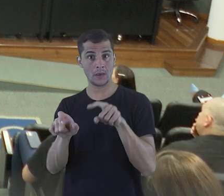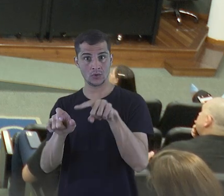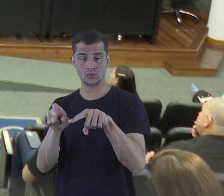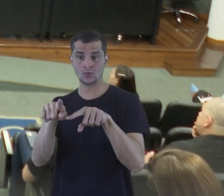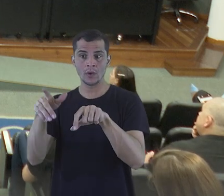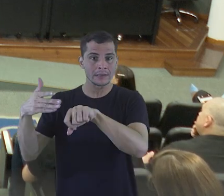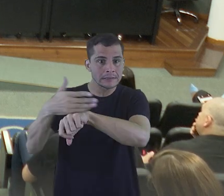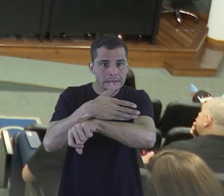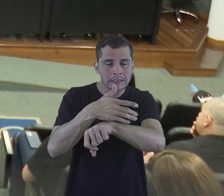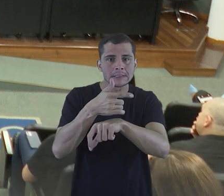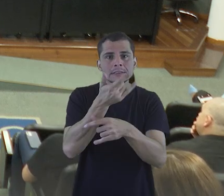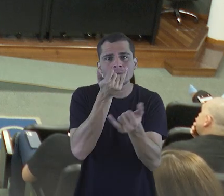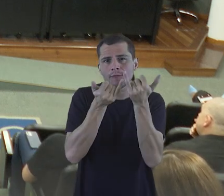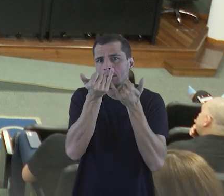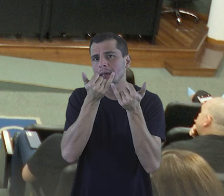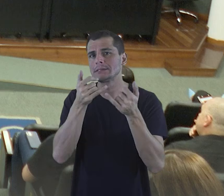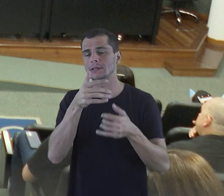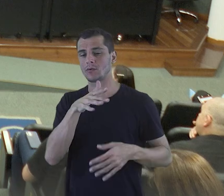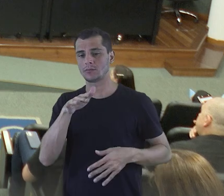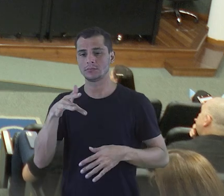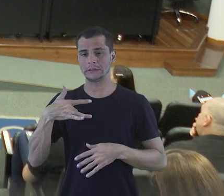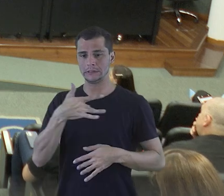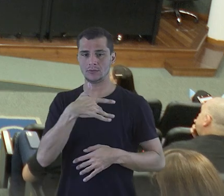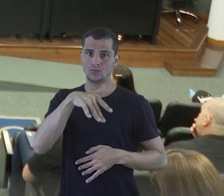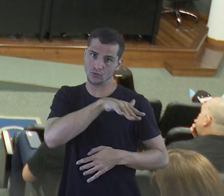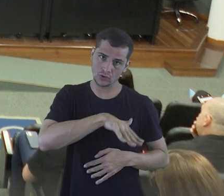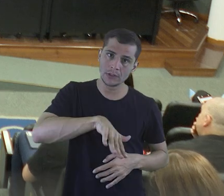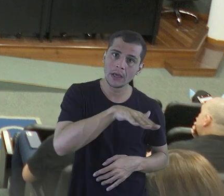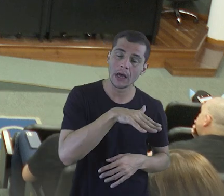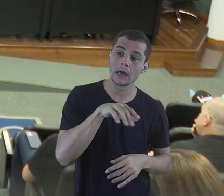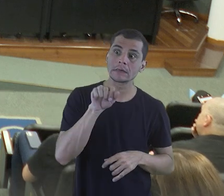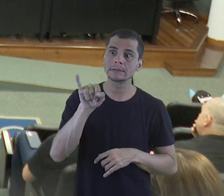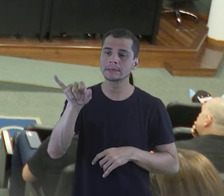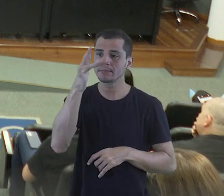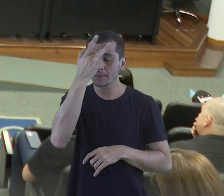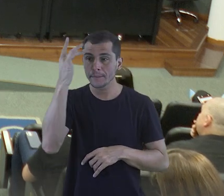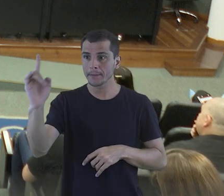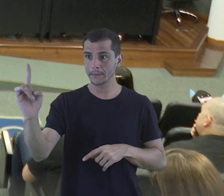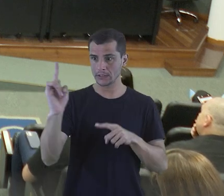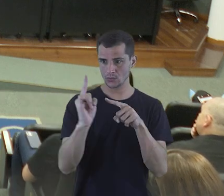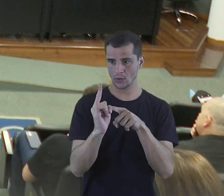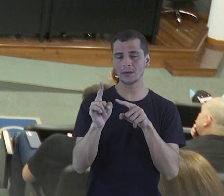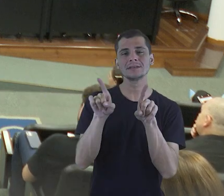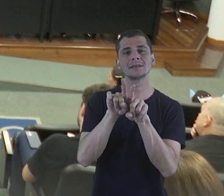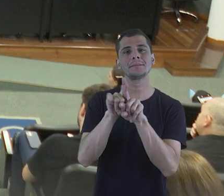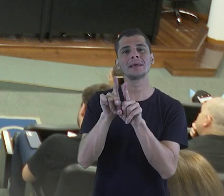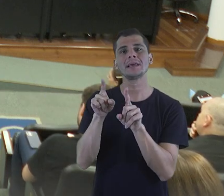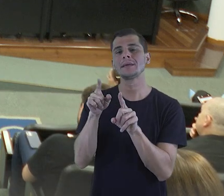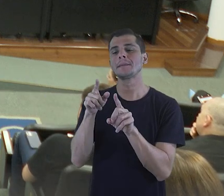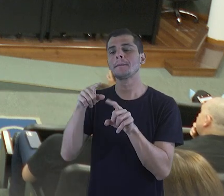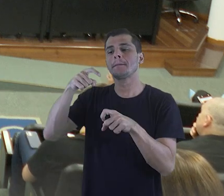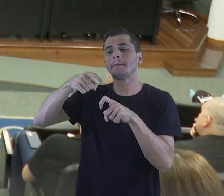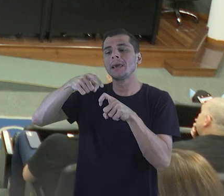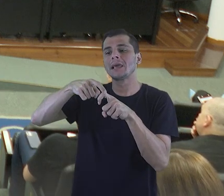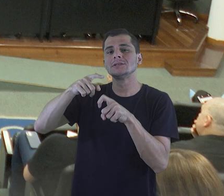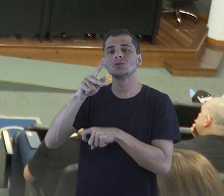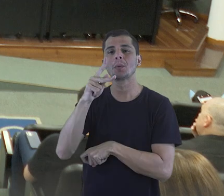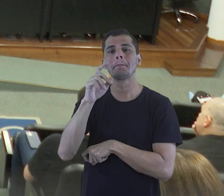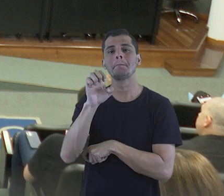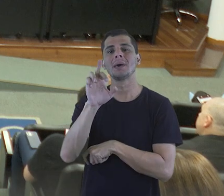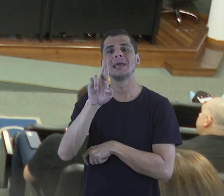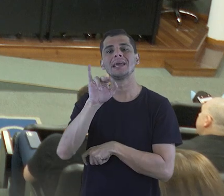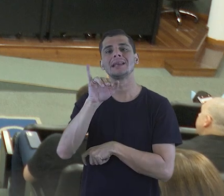a tua área de saúde na assembleia se ela tem que passar por perícia para determinada concessão de